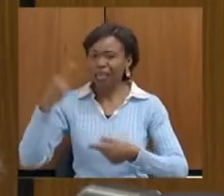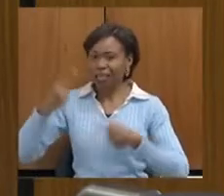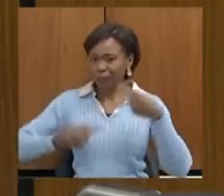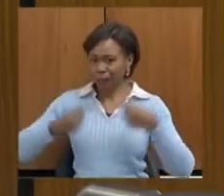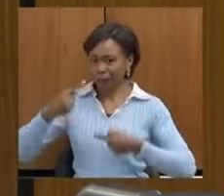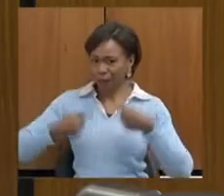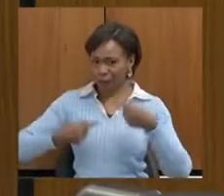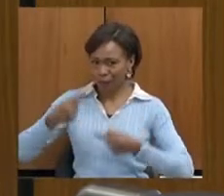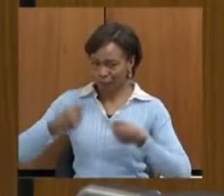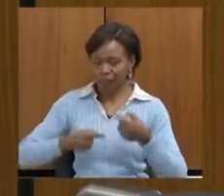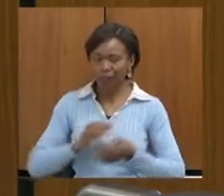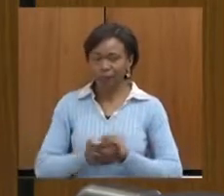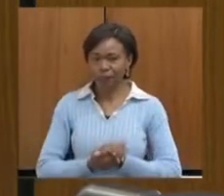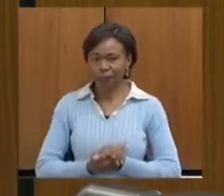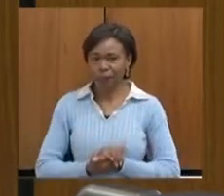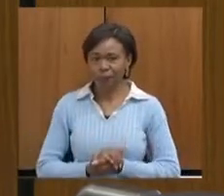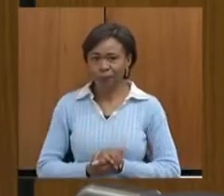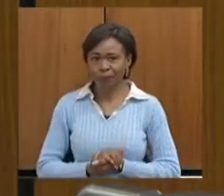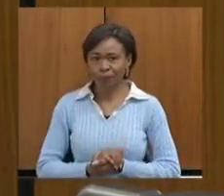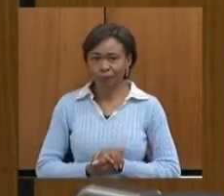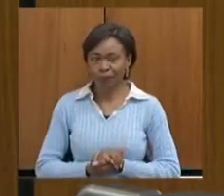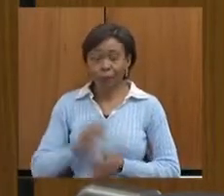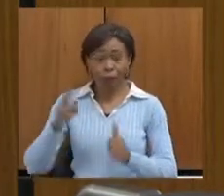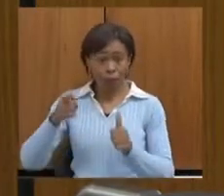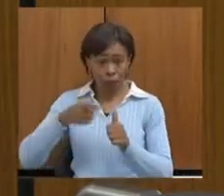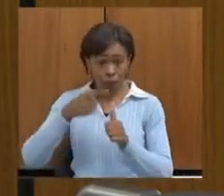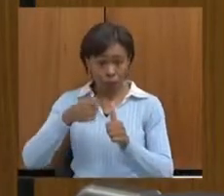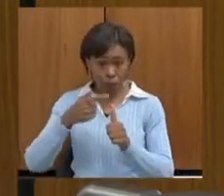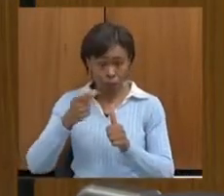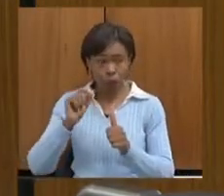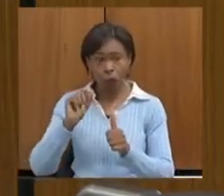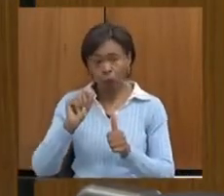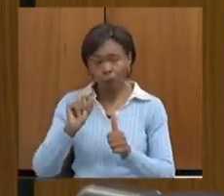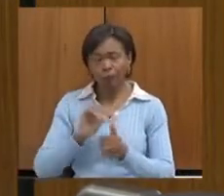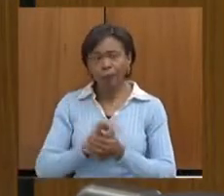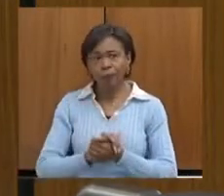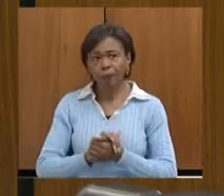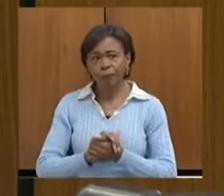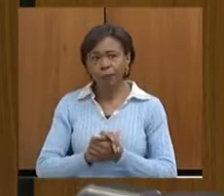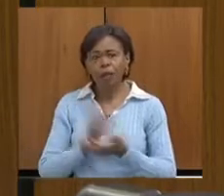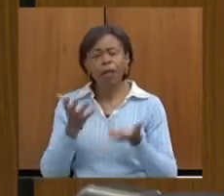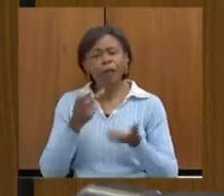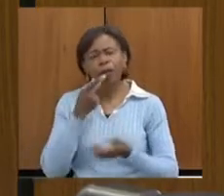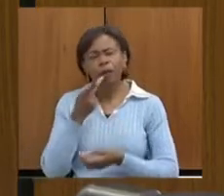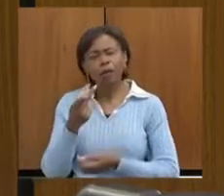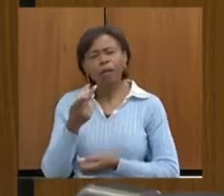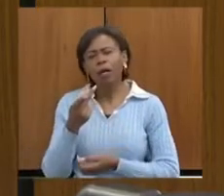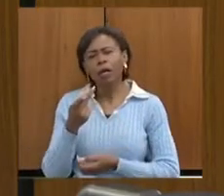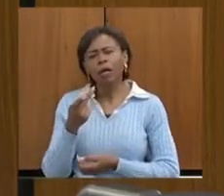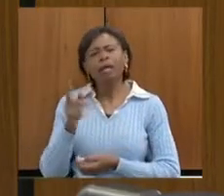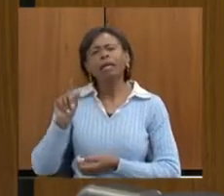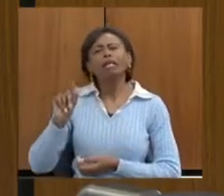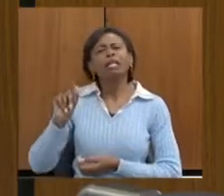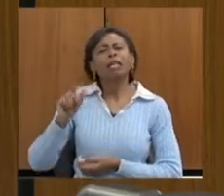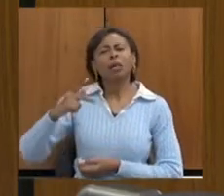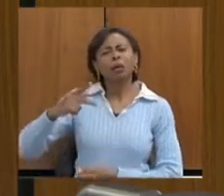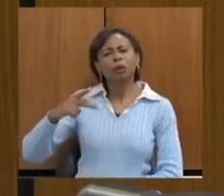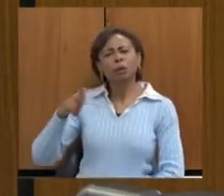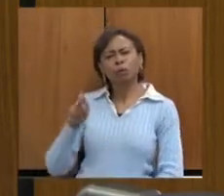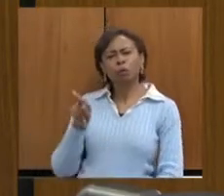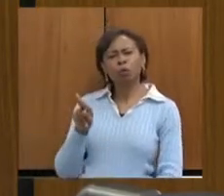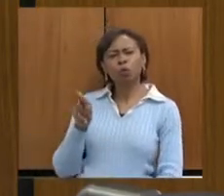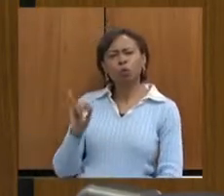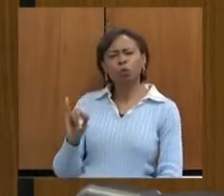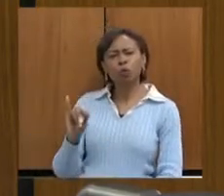debate aqui sobre a repactuação primeiramente eu quero né é falar um pouco de quem é o povo por ir né